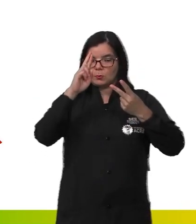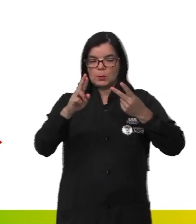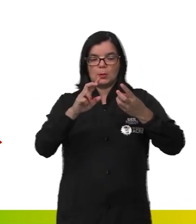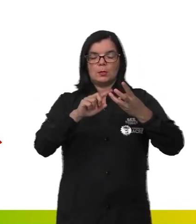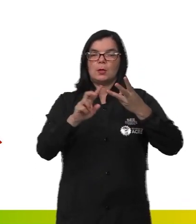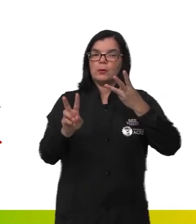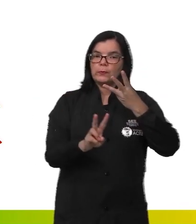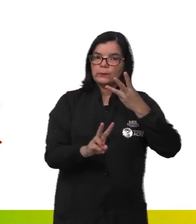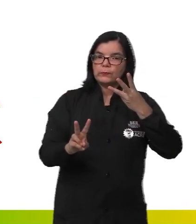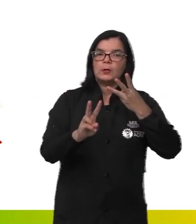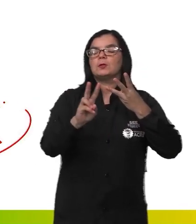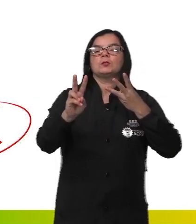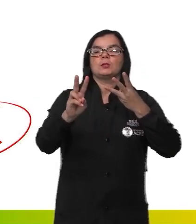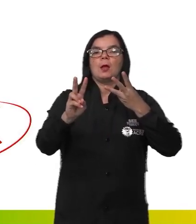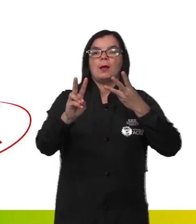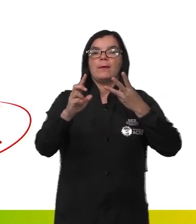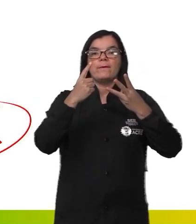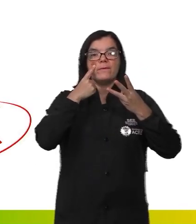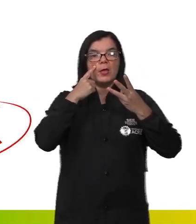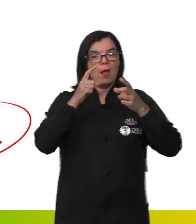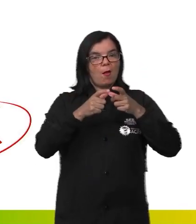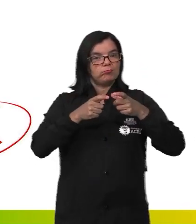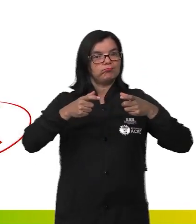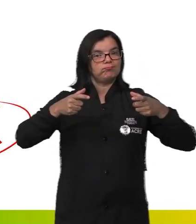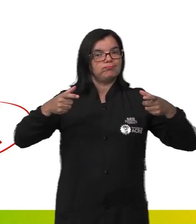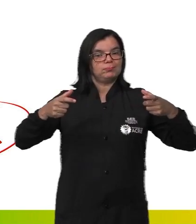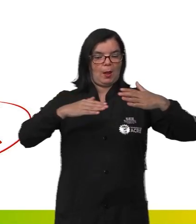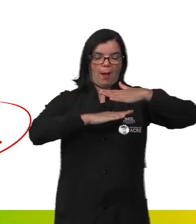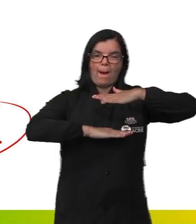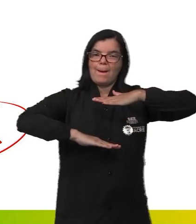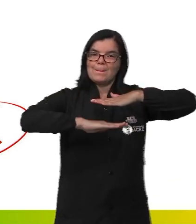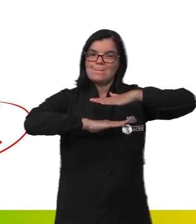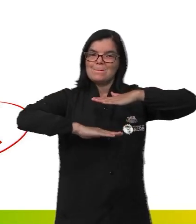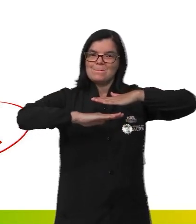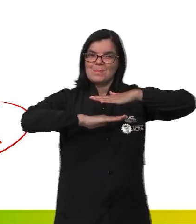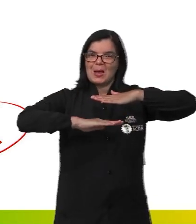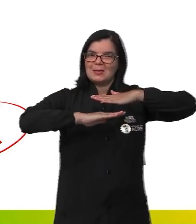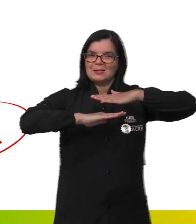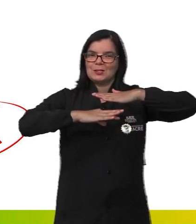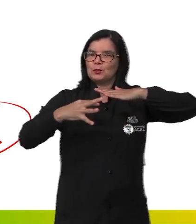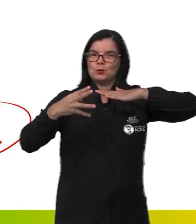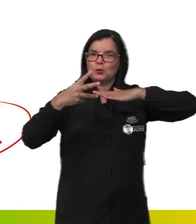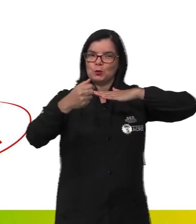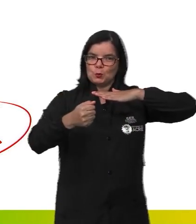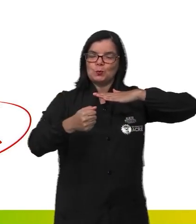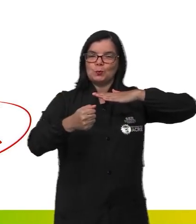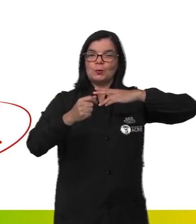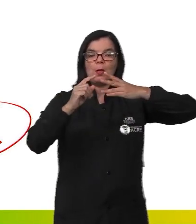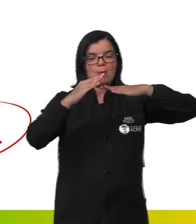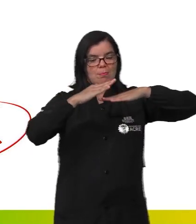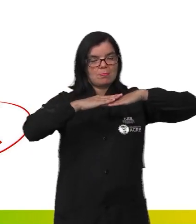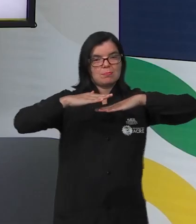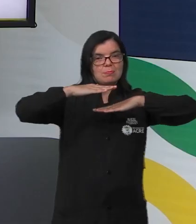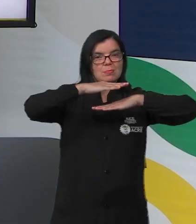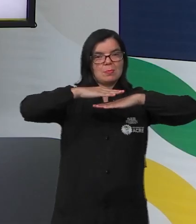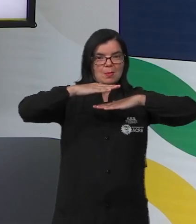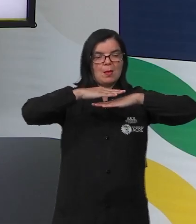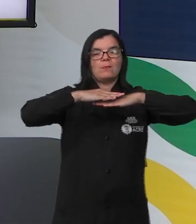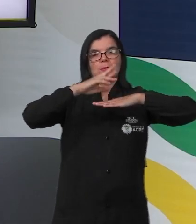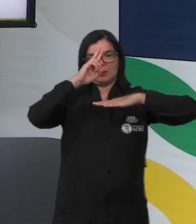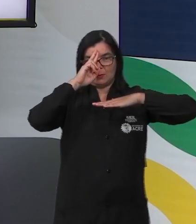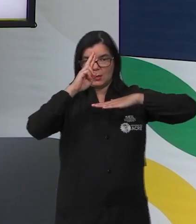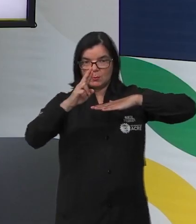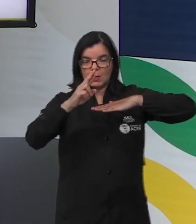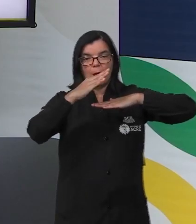e valorizar. Veja que valorizar é a base de tudo isso. A partir do momento que você valoriza,